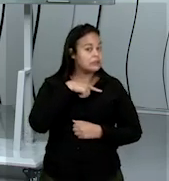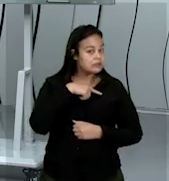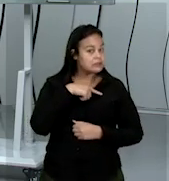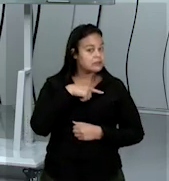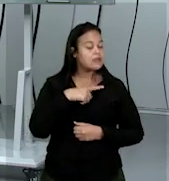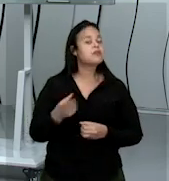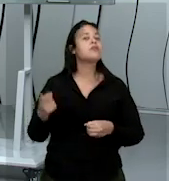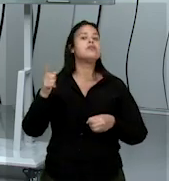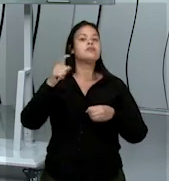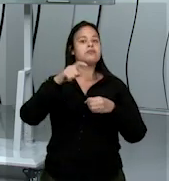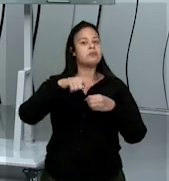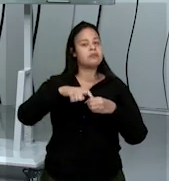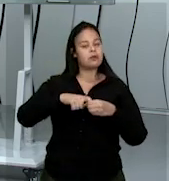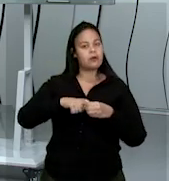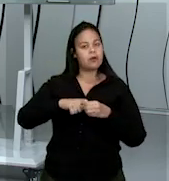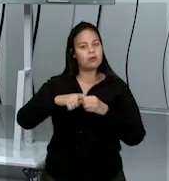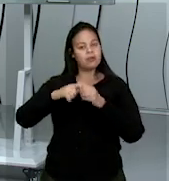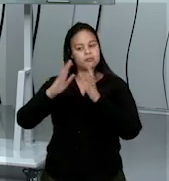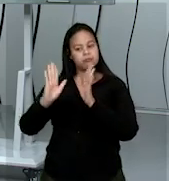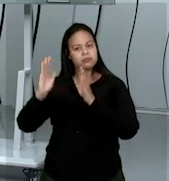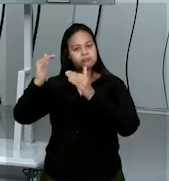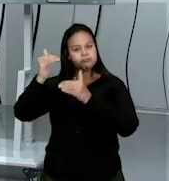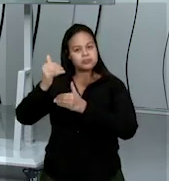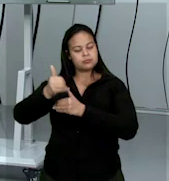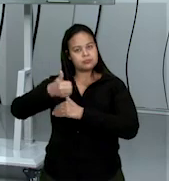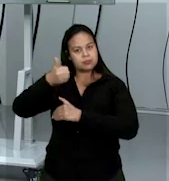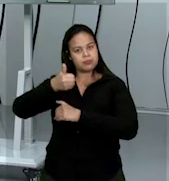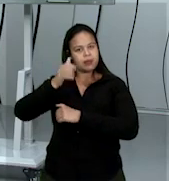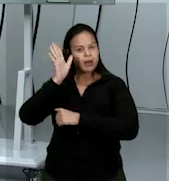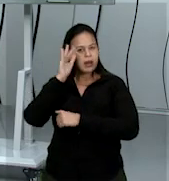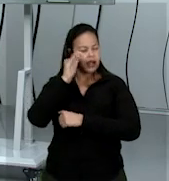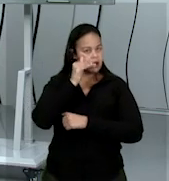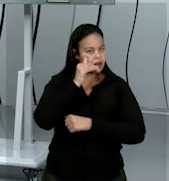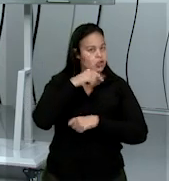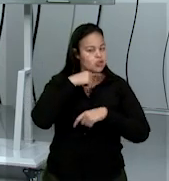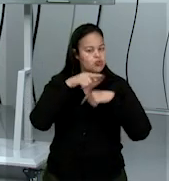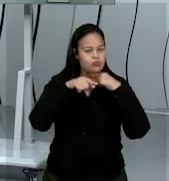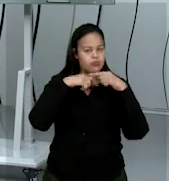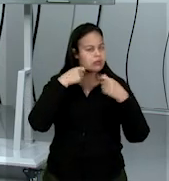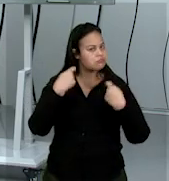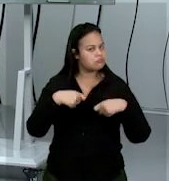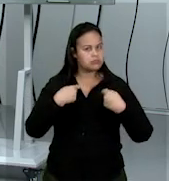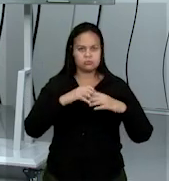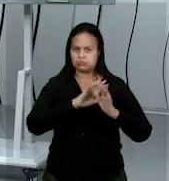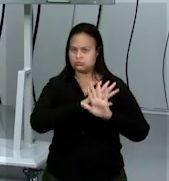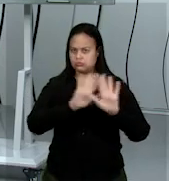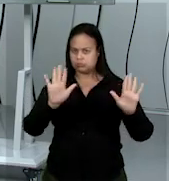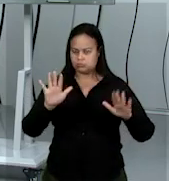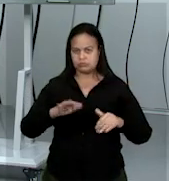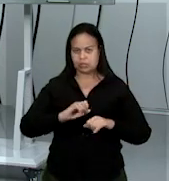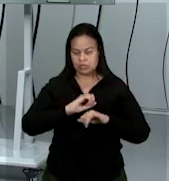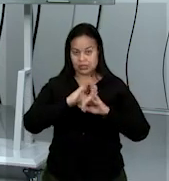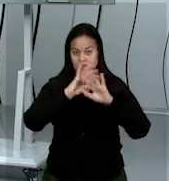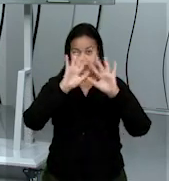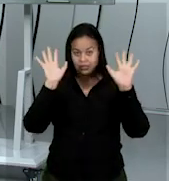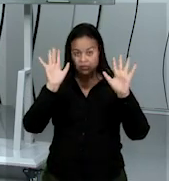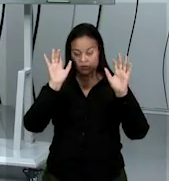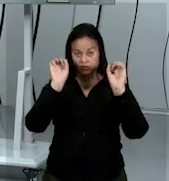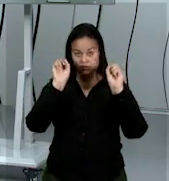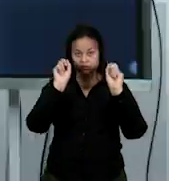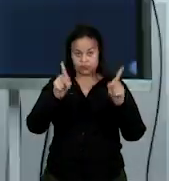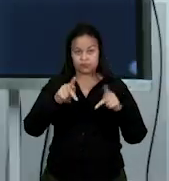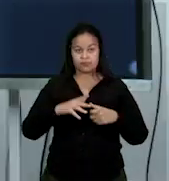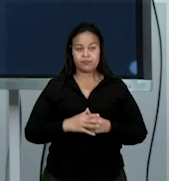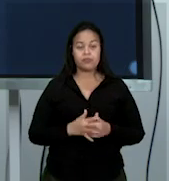como eu disse lá na primeira aula, porque aqui já não era para você ter dúvida mais, ok? Então vamos lá. Vamos começar, ó. Então